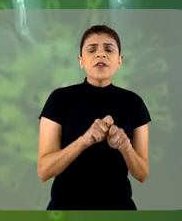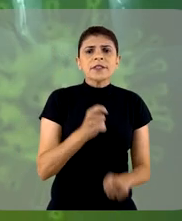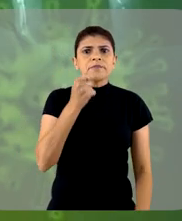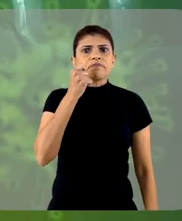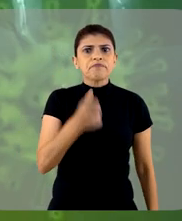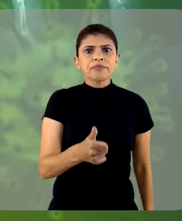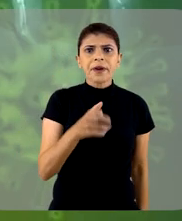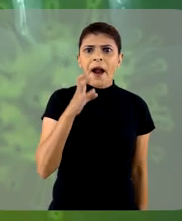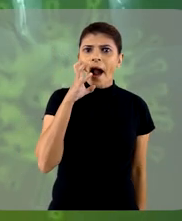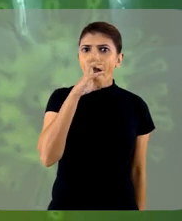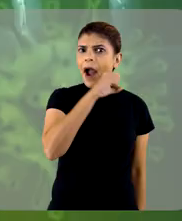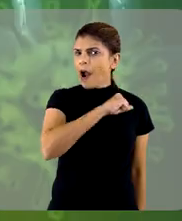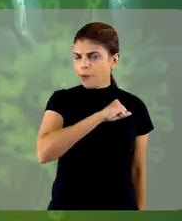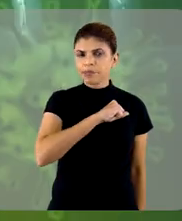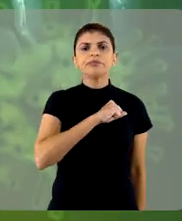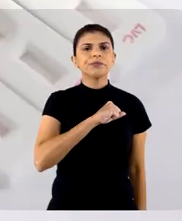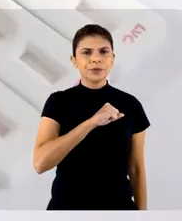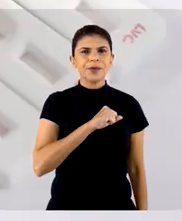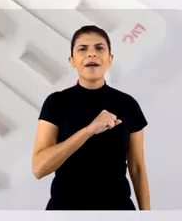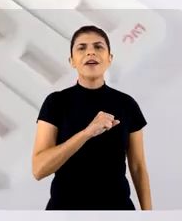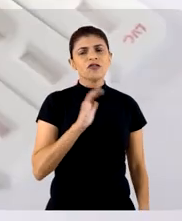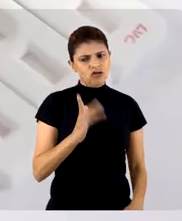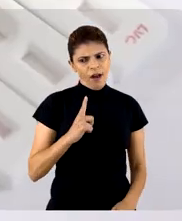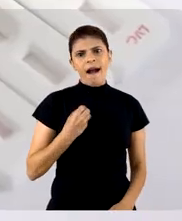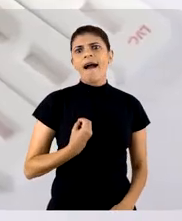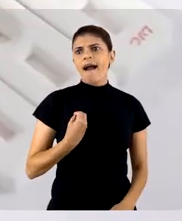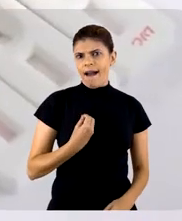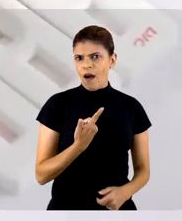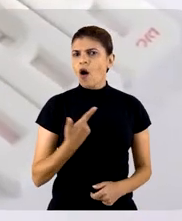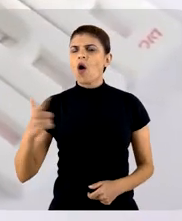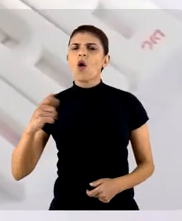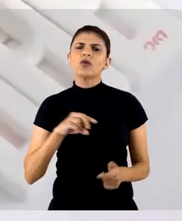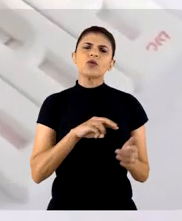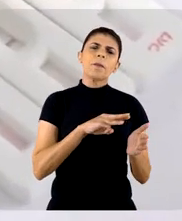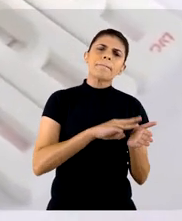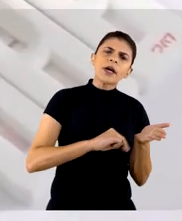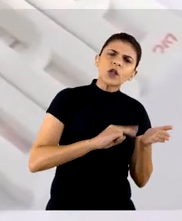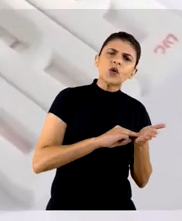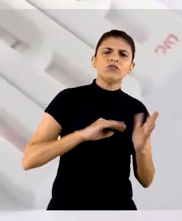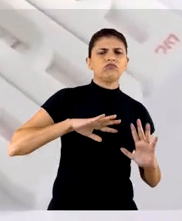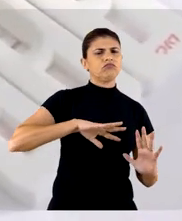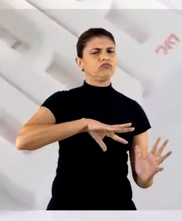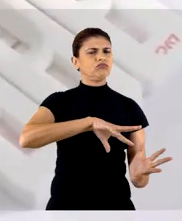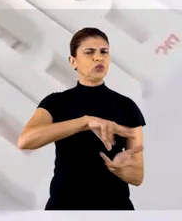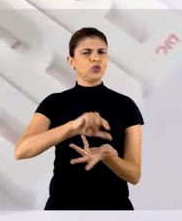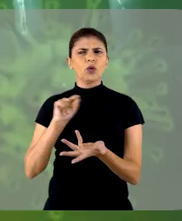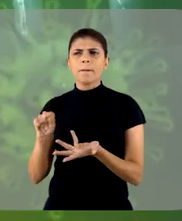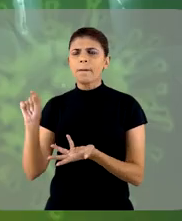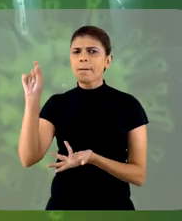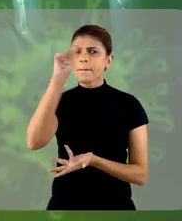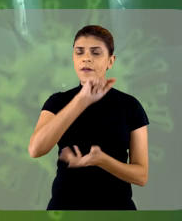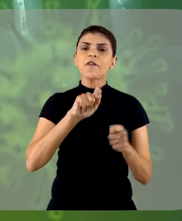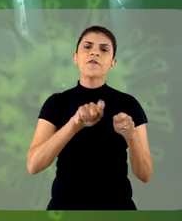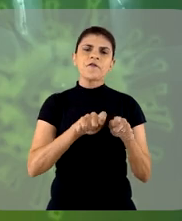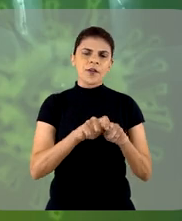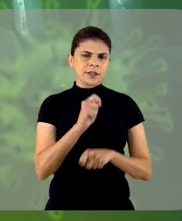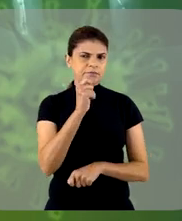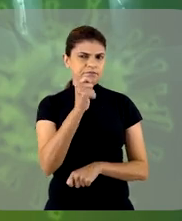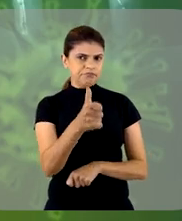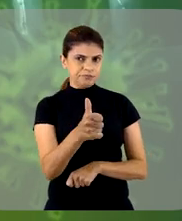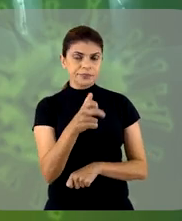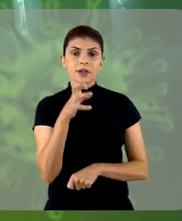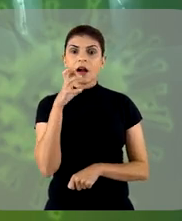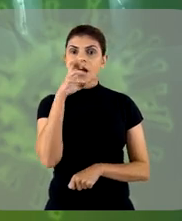testes rápidos de imunocromatografia. Já existem outras metodologias ao redor do mundo que fazem essa detecção